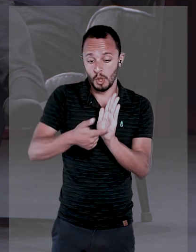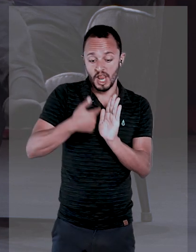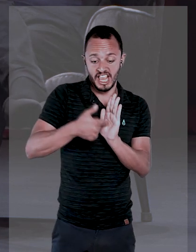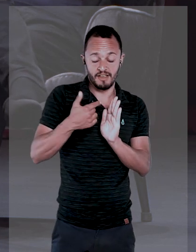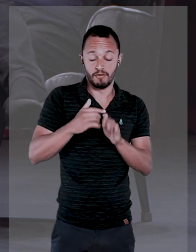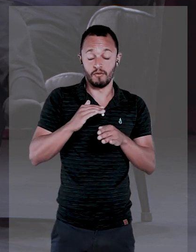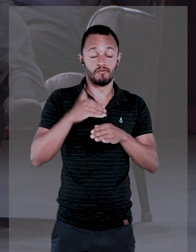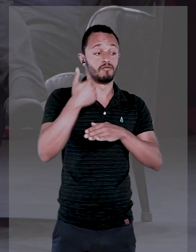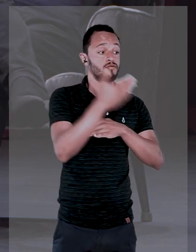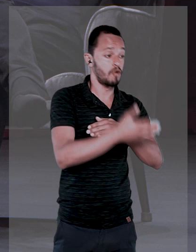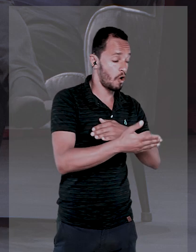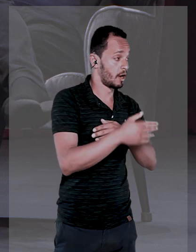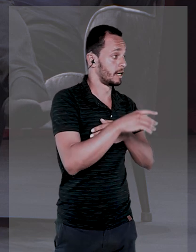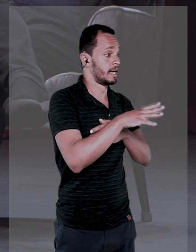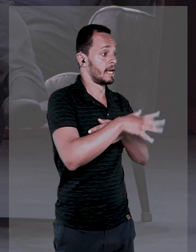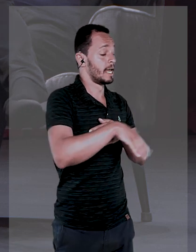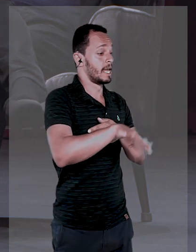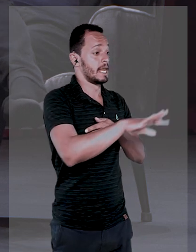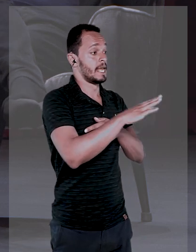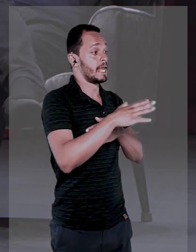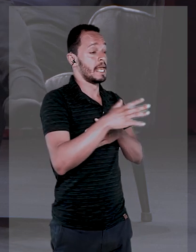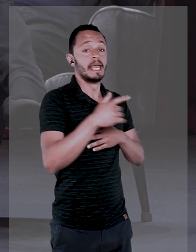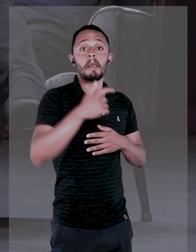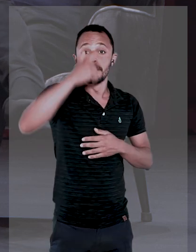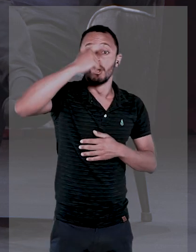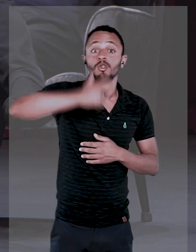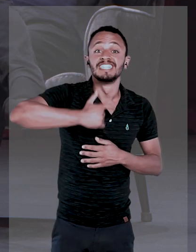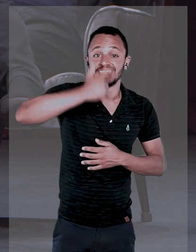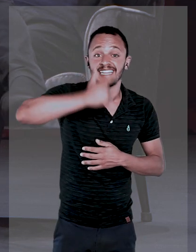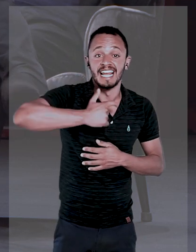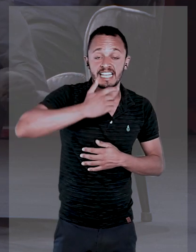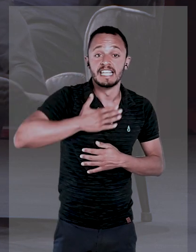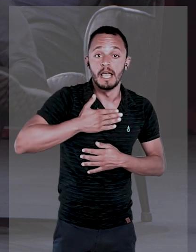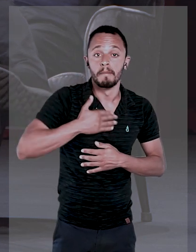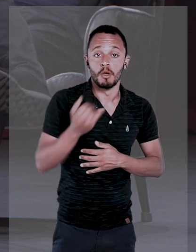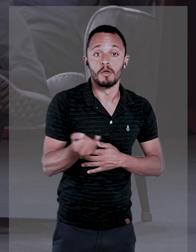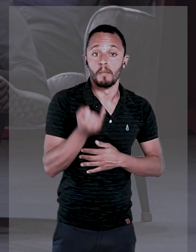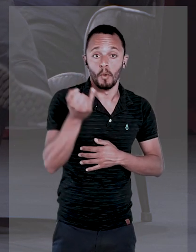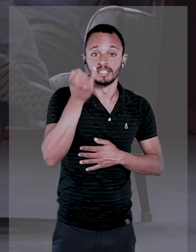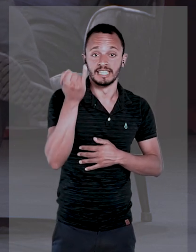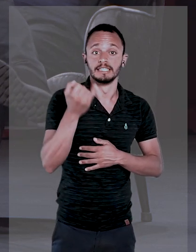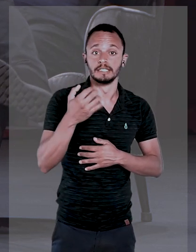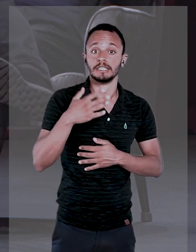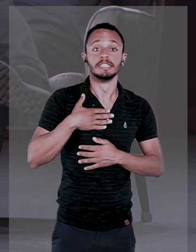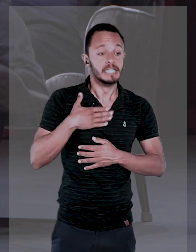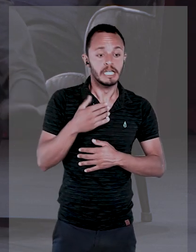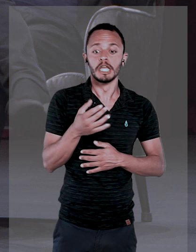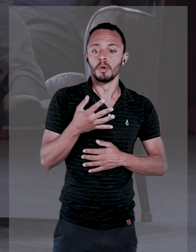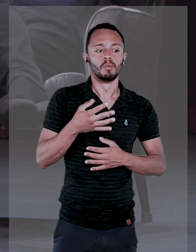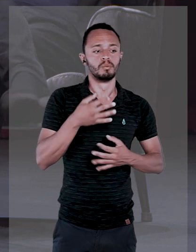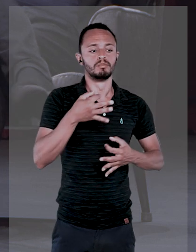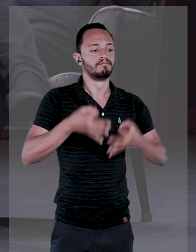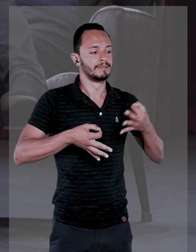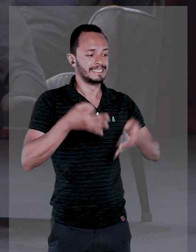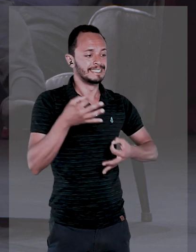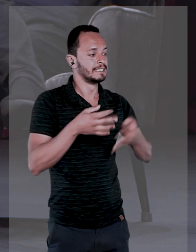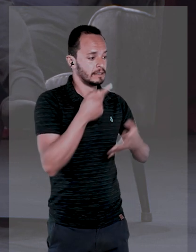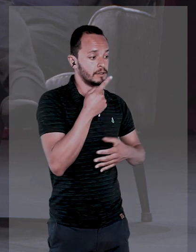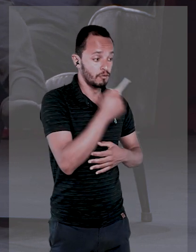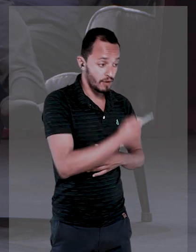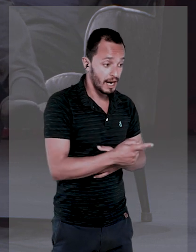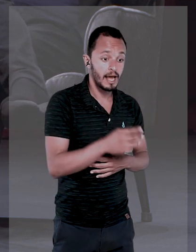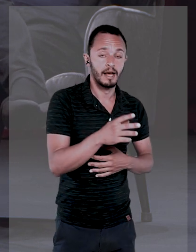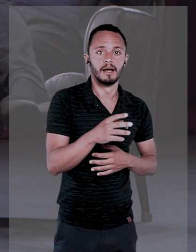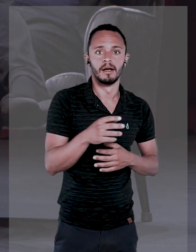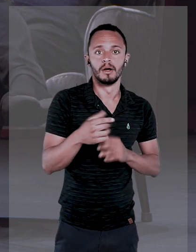que não é o romance, mas que acompanha o romance, aí já é um território da minha cidadania, aí já é uma coisa na